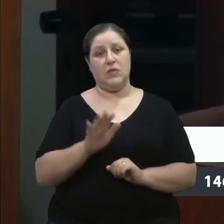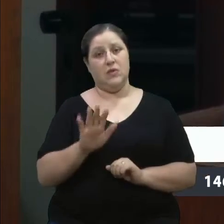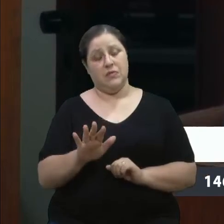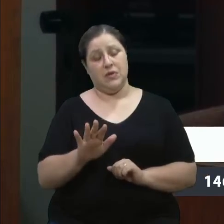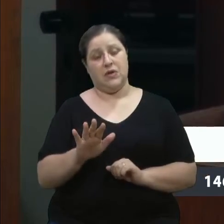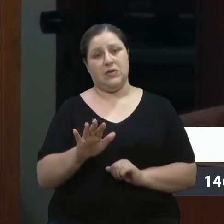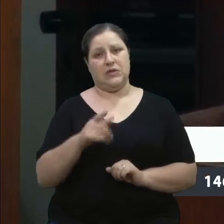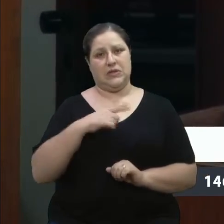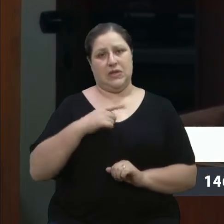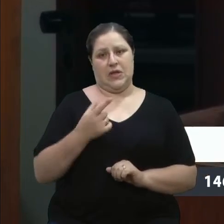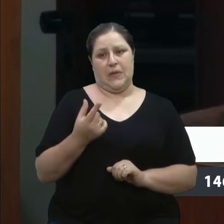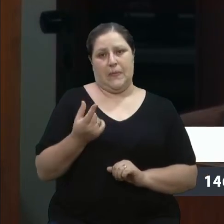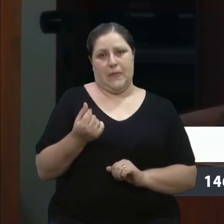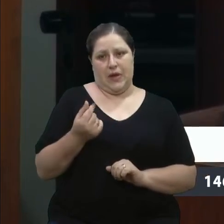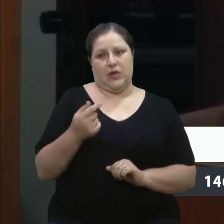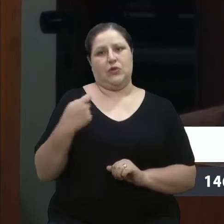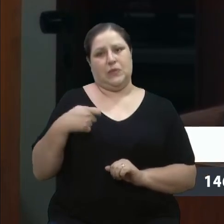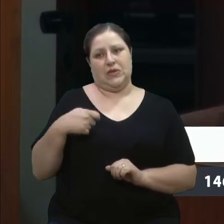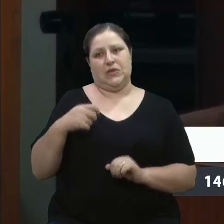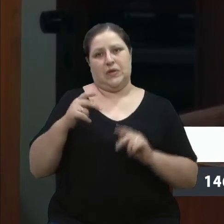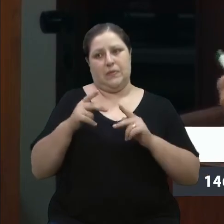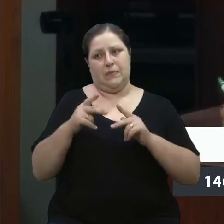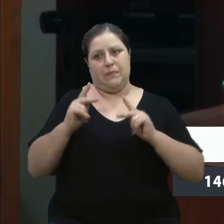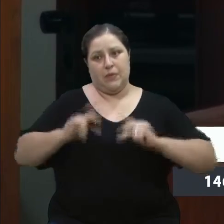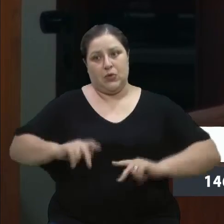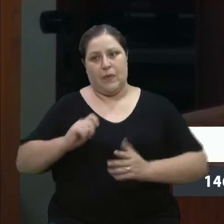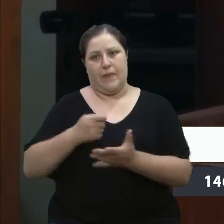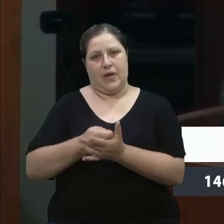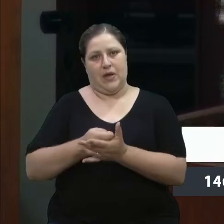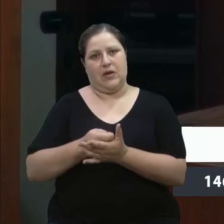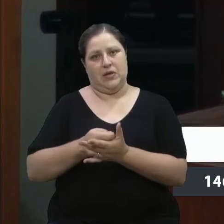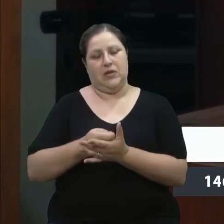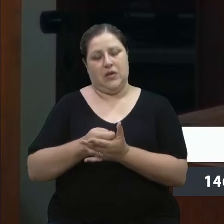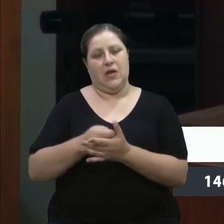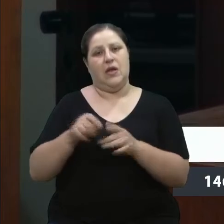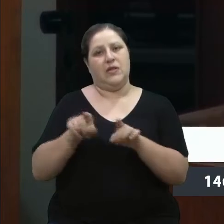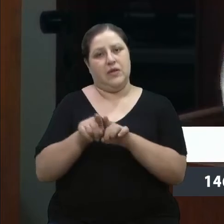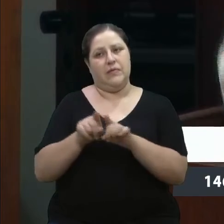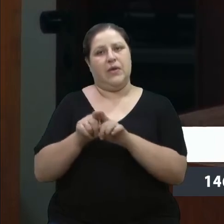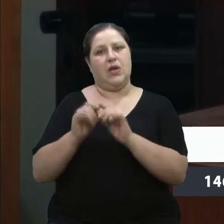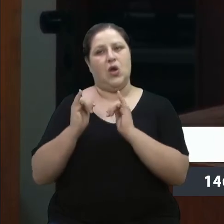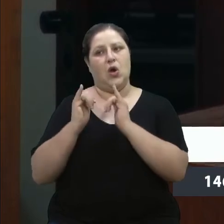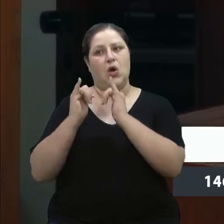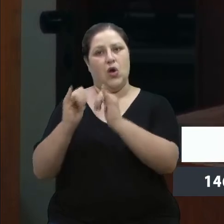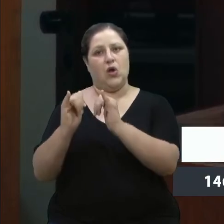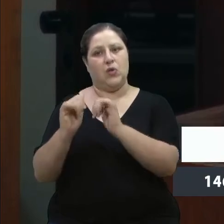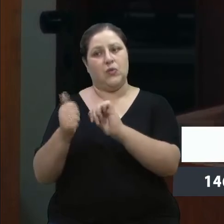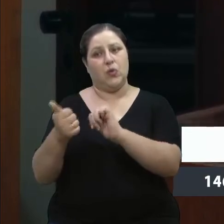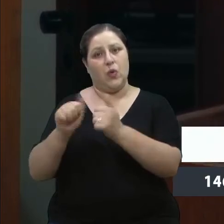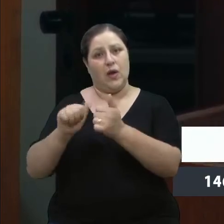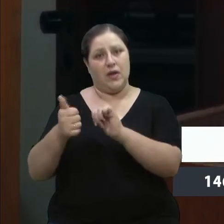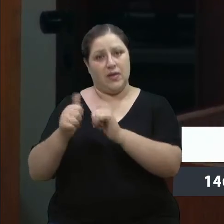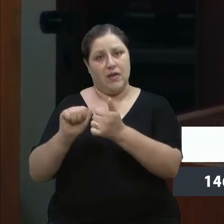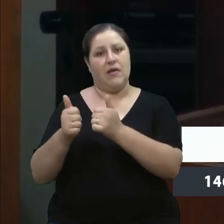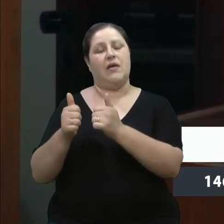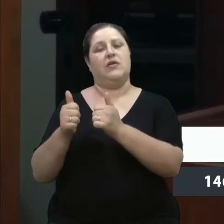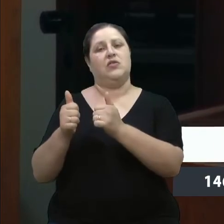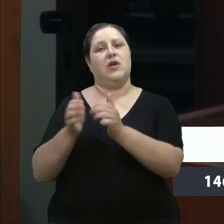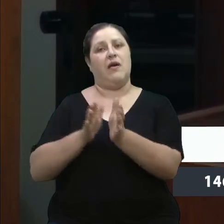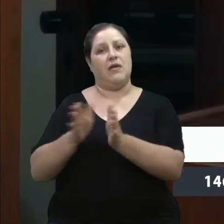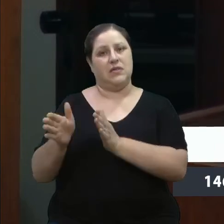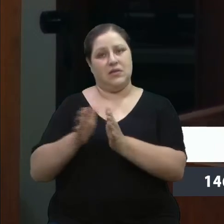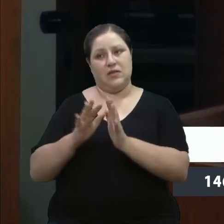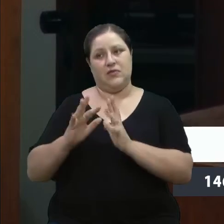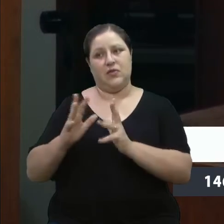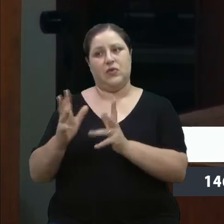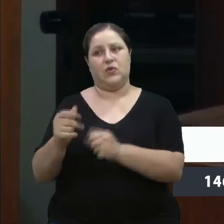um preço exequível, nós precisamos de um transporte de qualidade, acessível para todos e para todas. Era